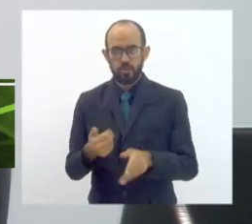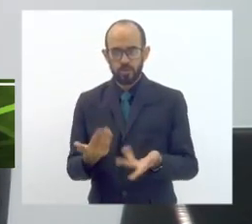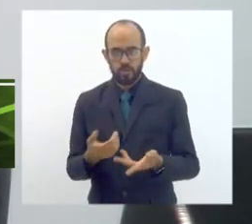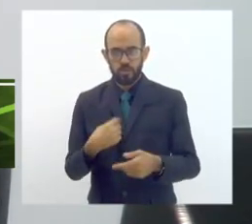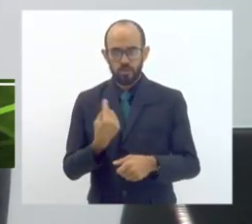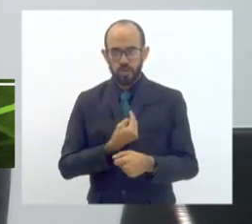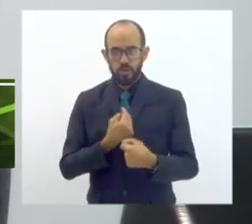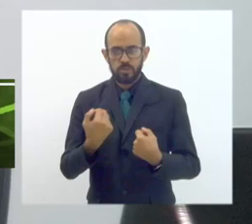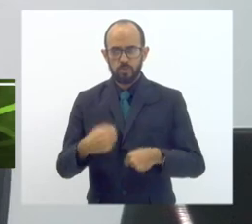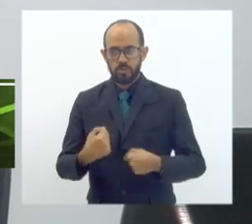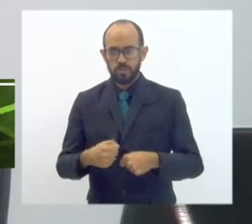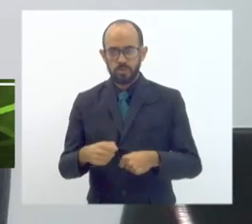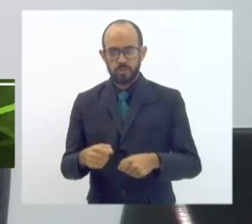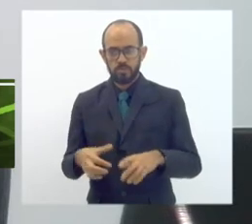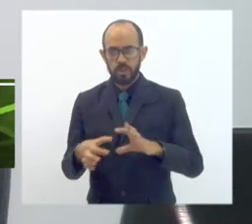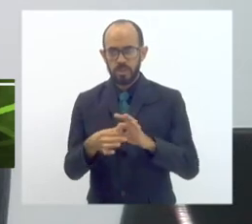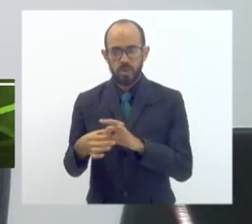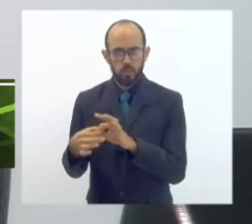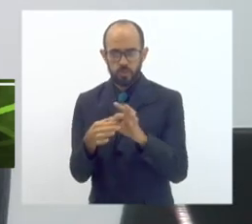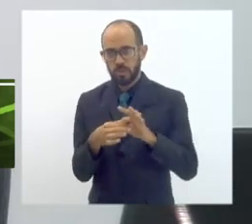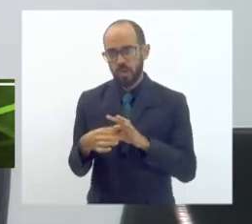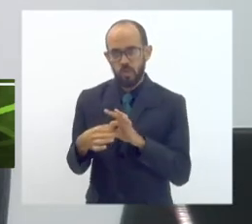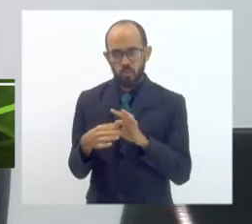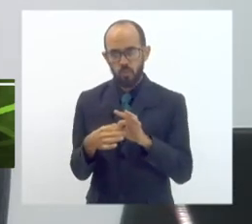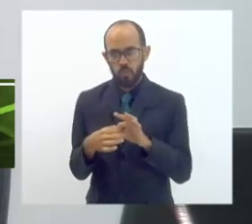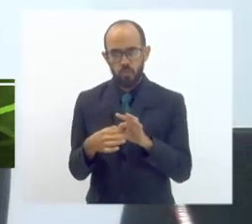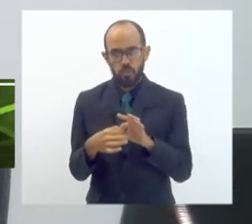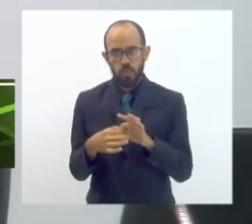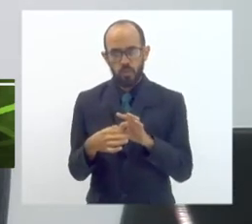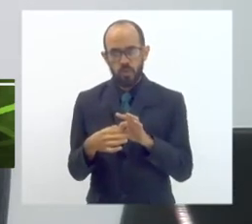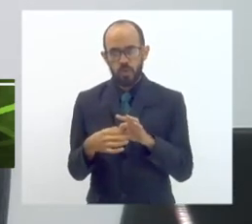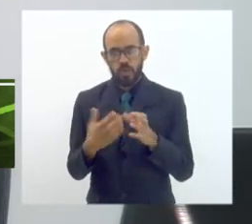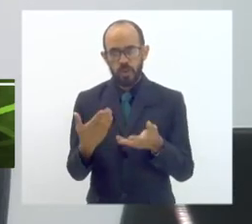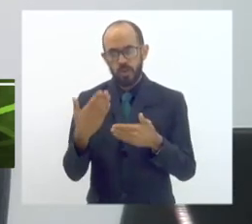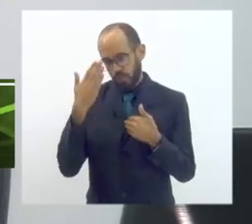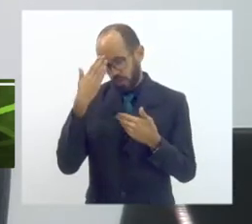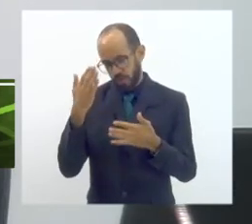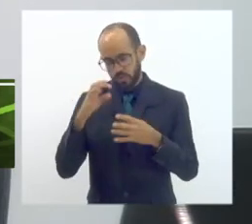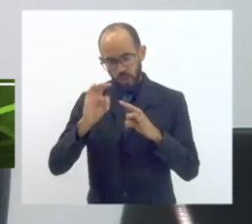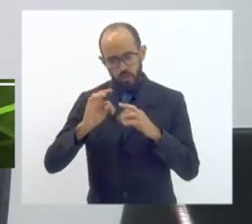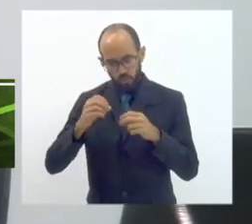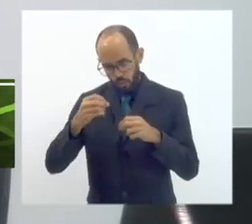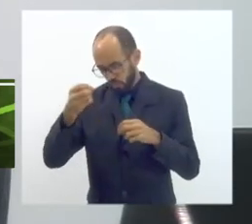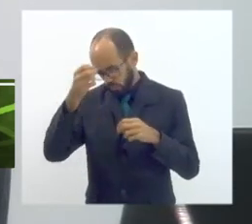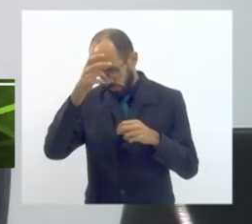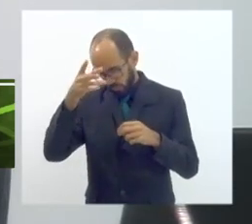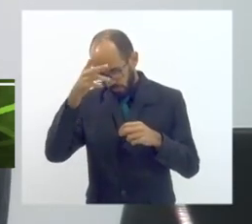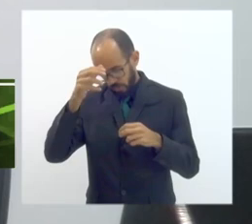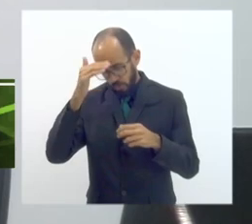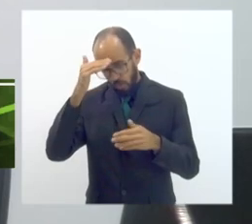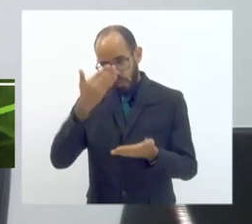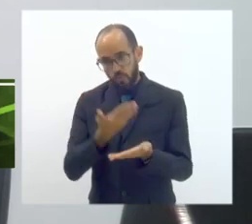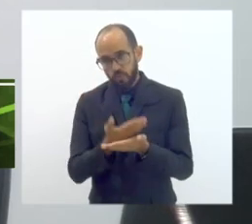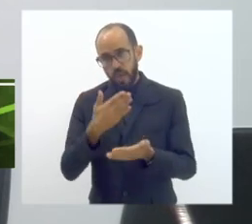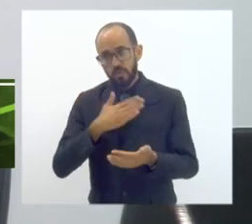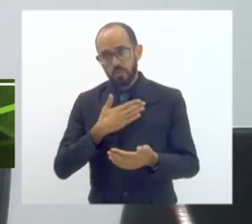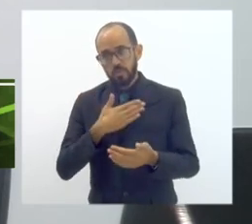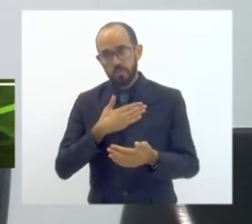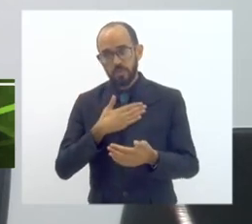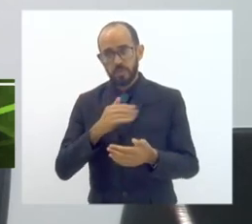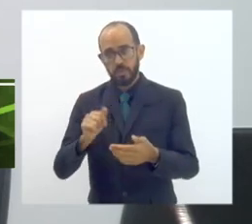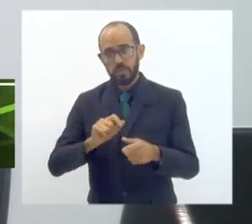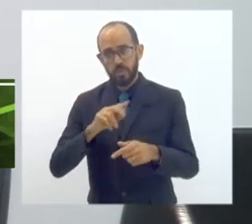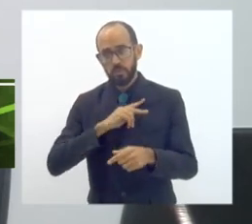aí, precisamos dessa união dos consórcios. E queria agradecer a todos os prefeitos que confiaram em mim como presidente do consórcio. Lá nós